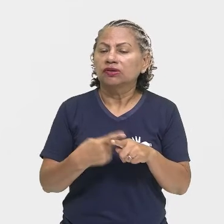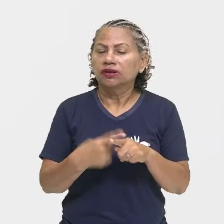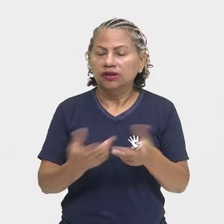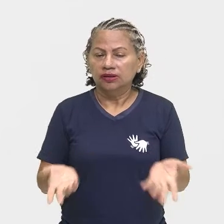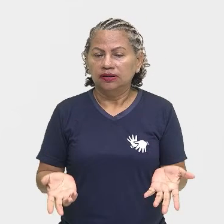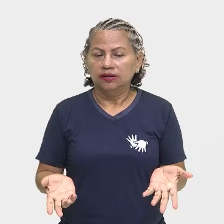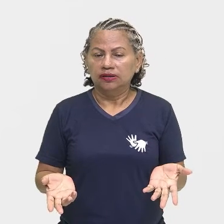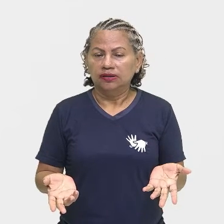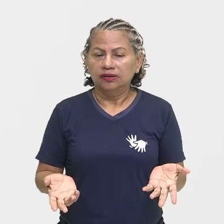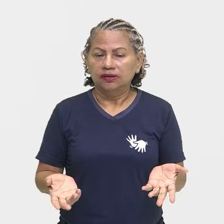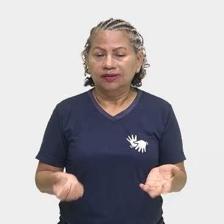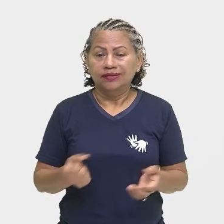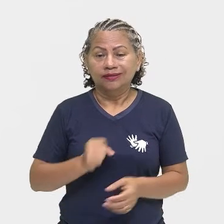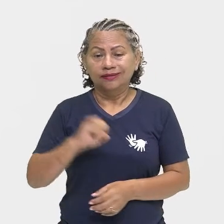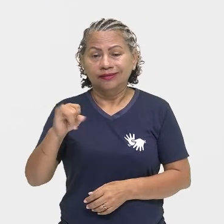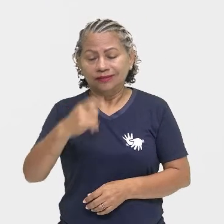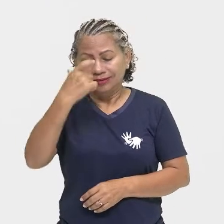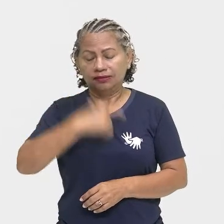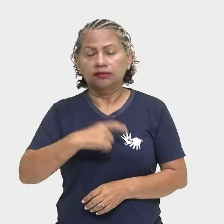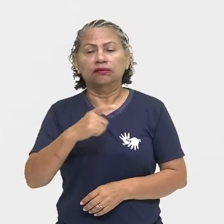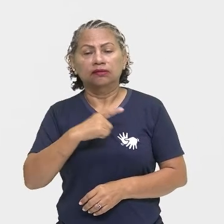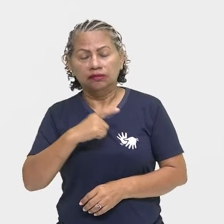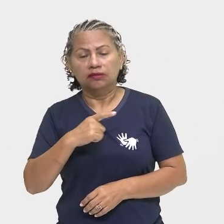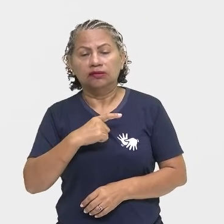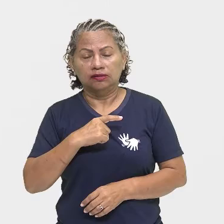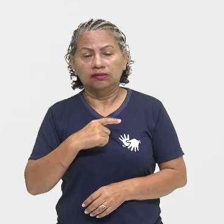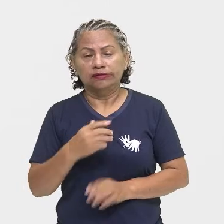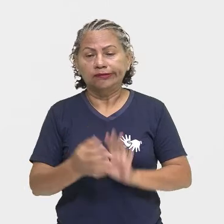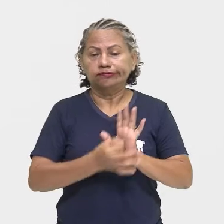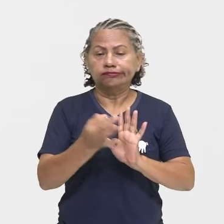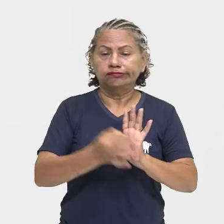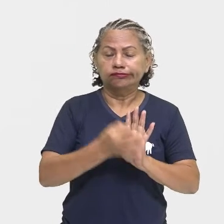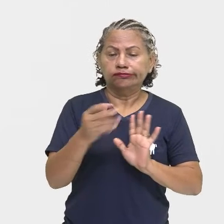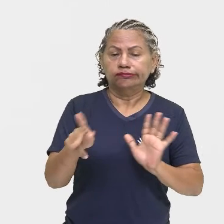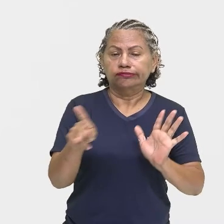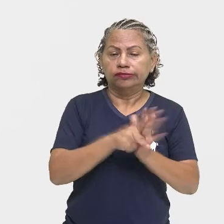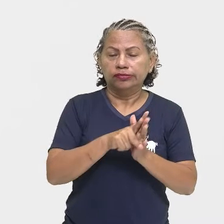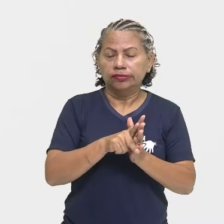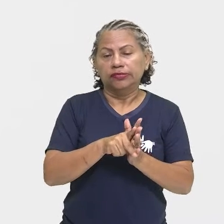Se eu tenho liberdade de expressão. Muito cuidado com isso, tá?